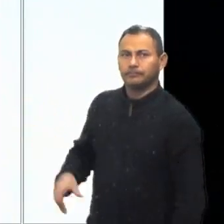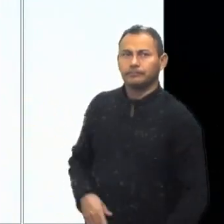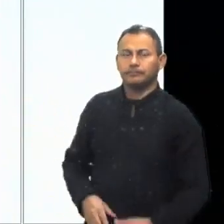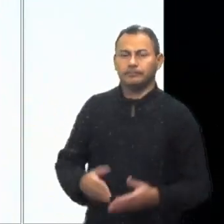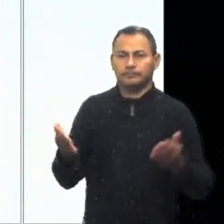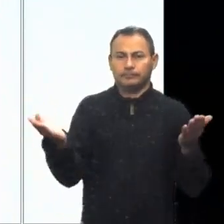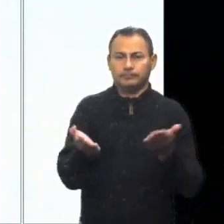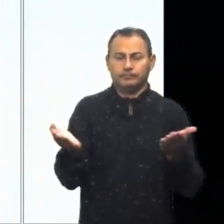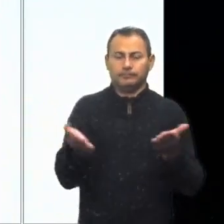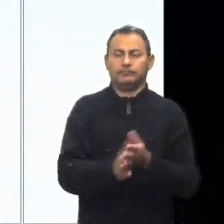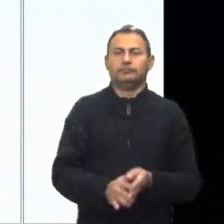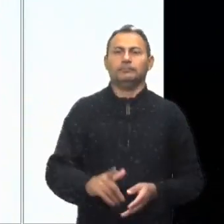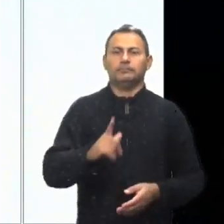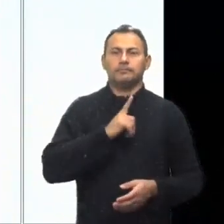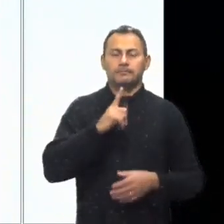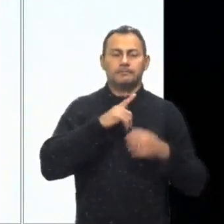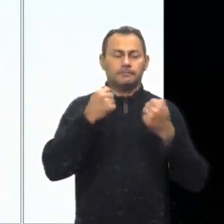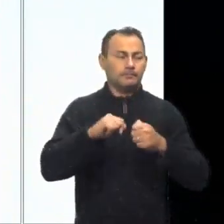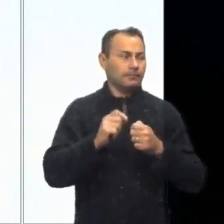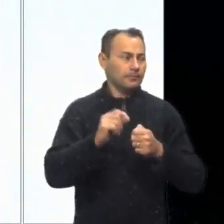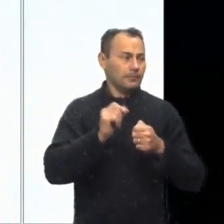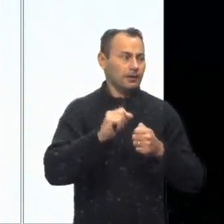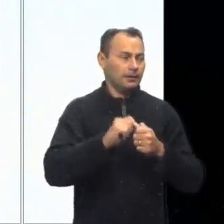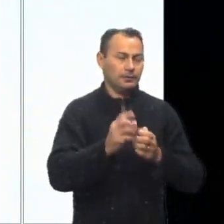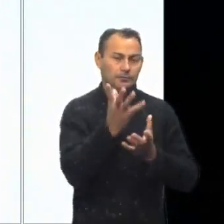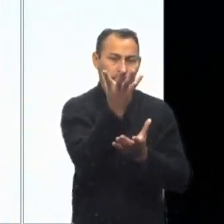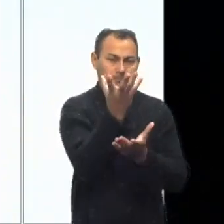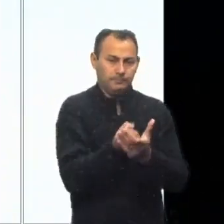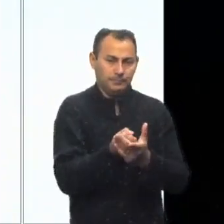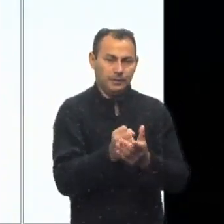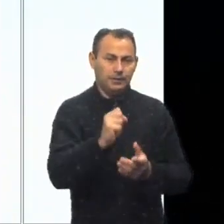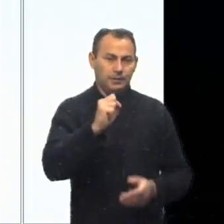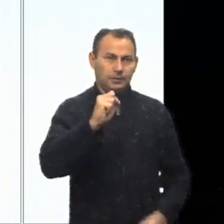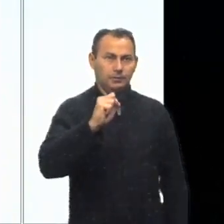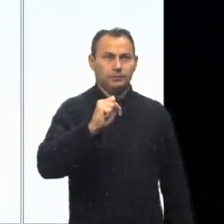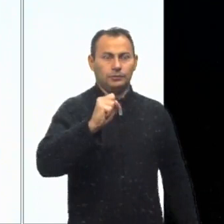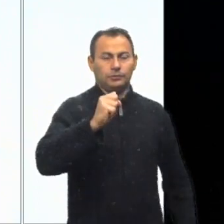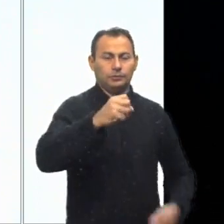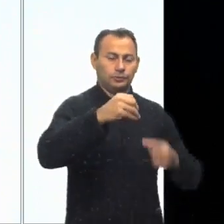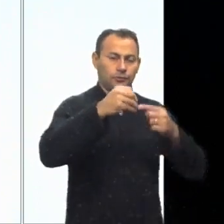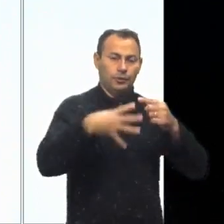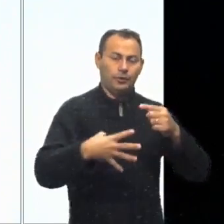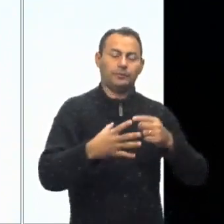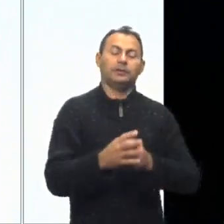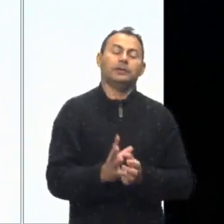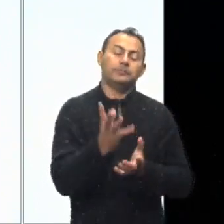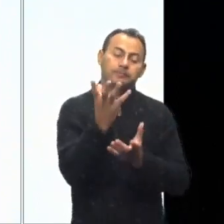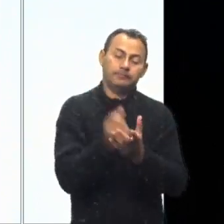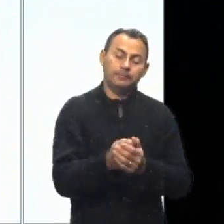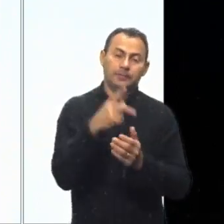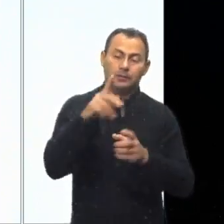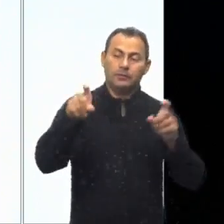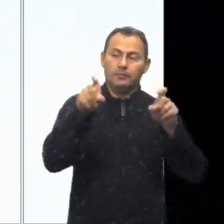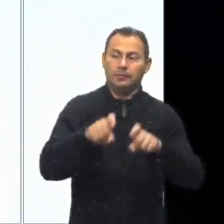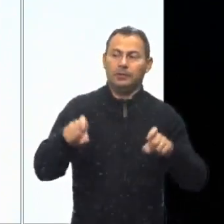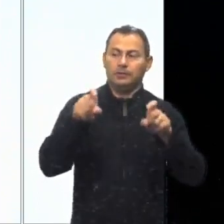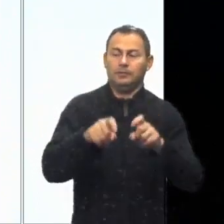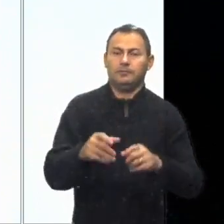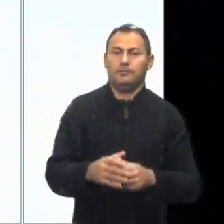Nesse ponto, você já tem que ter feito o download do software, ter instalado ele no seu